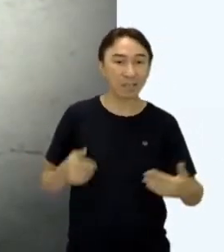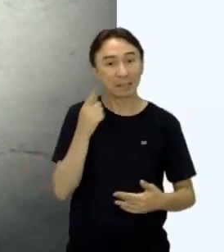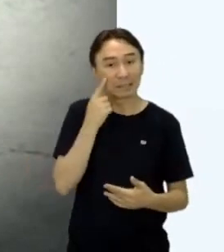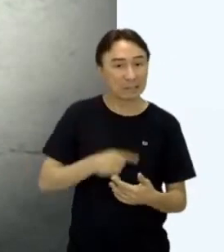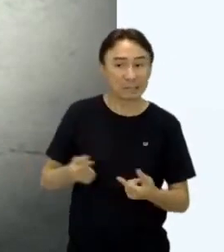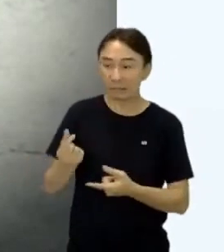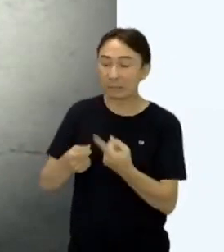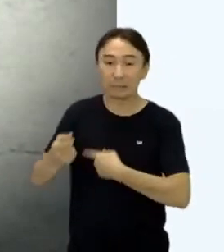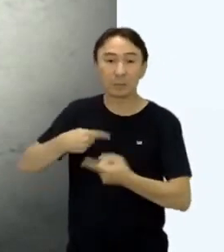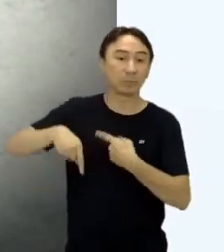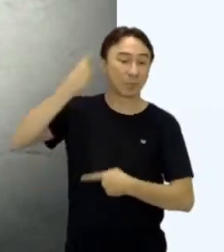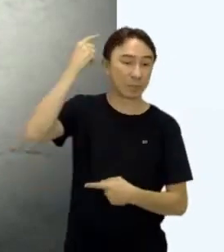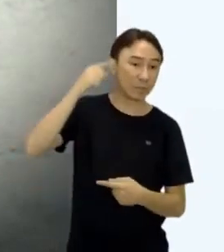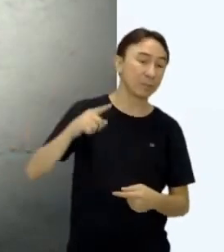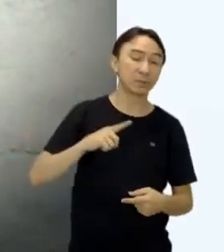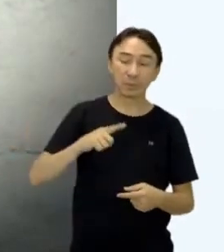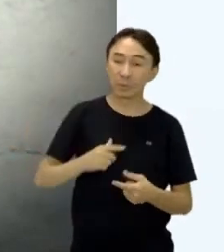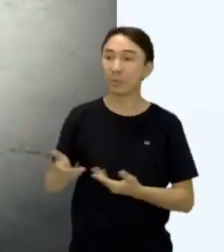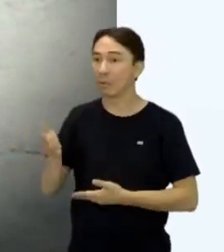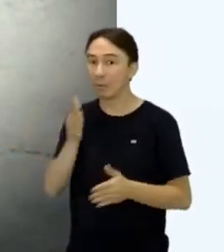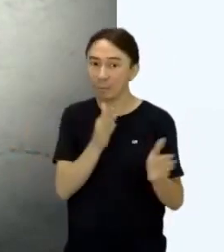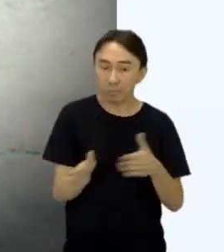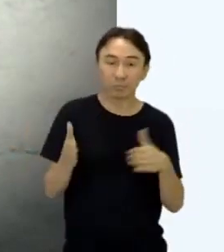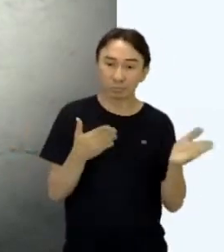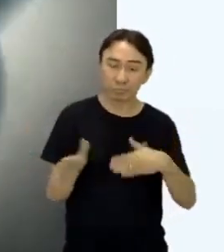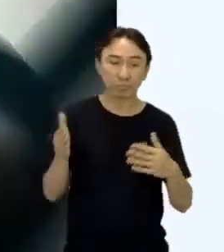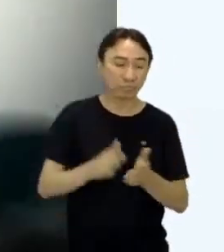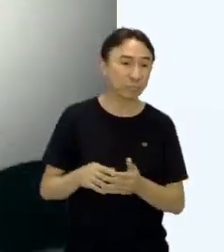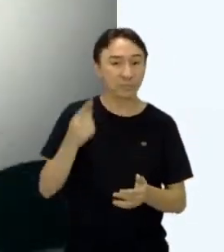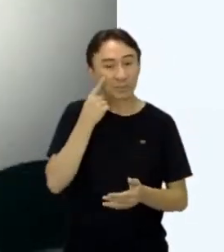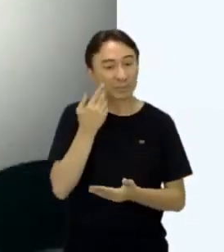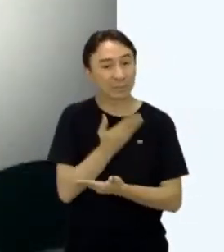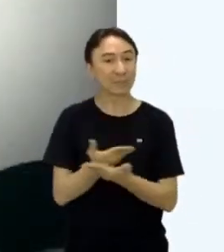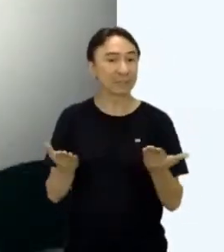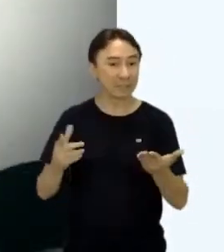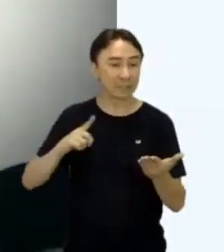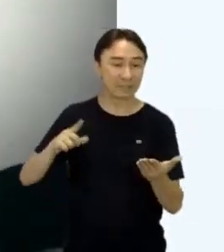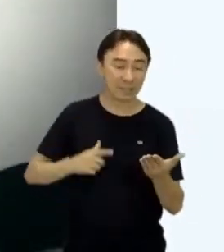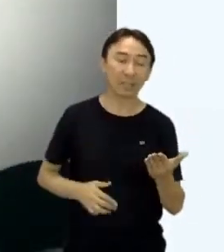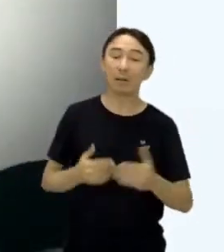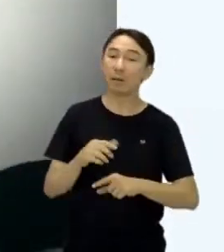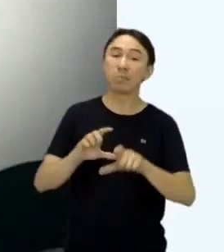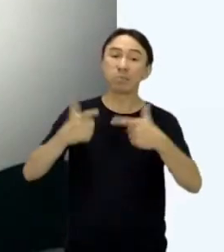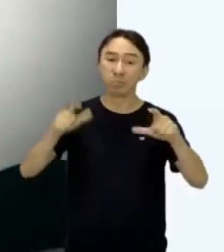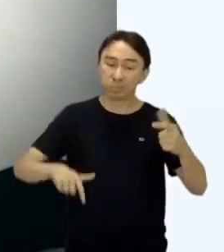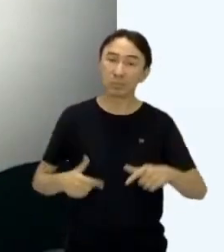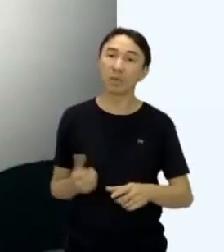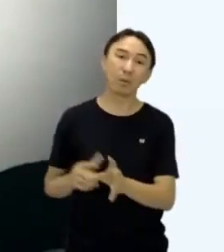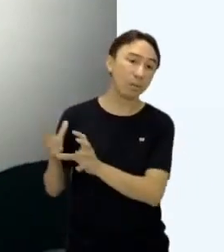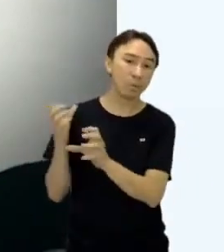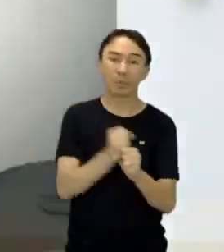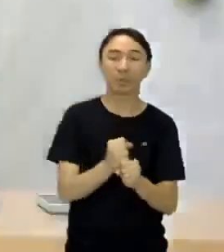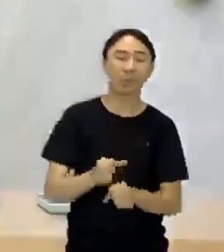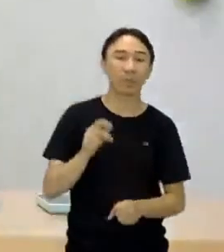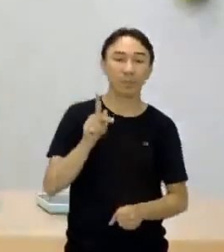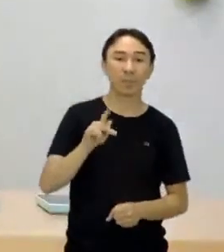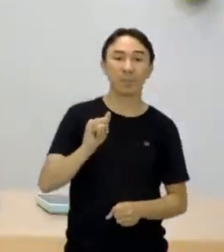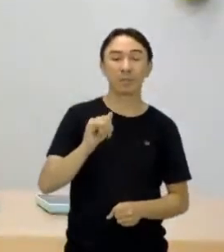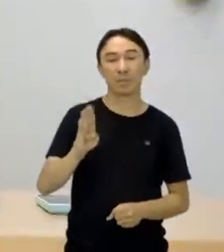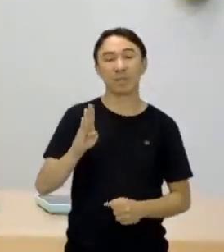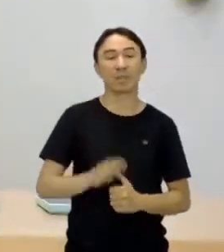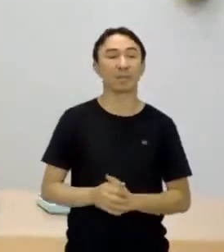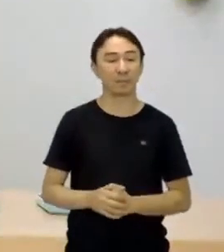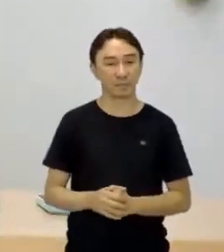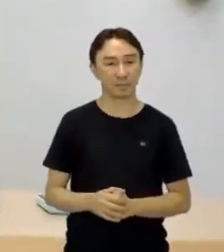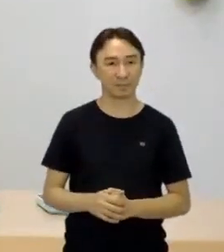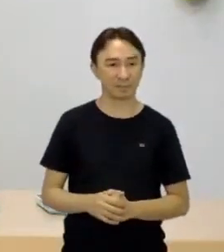tudo movimenta a produção e faz a economia crescer, impulsionando o produto interno bruto do país. É